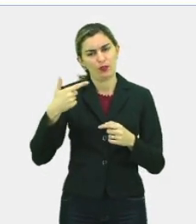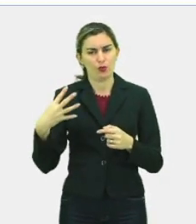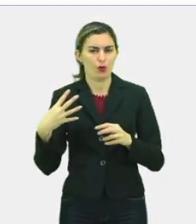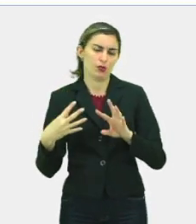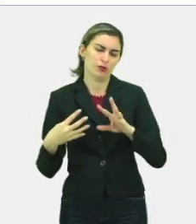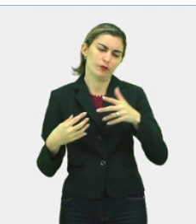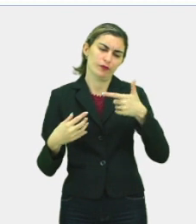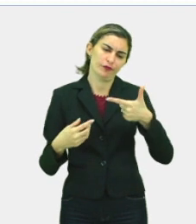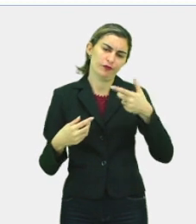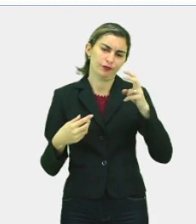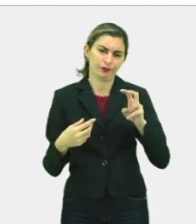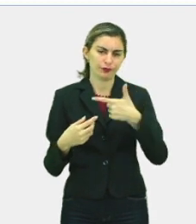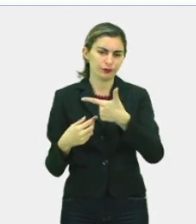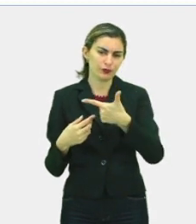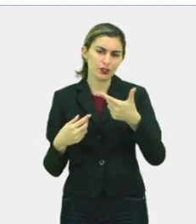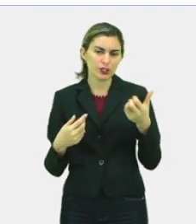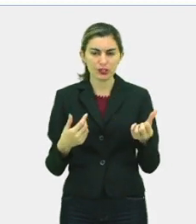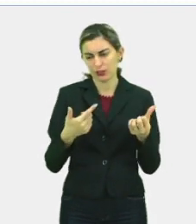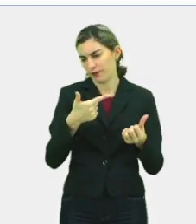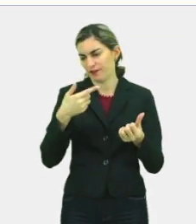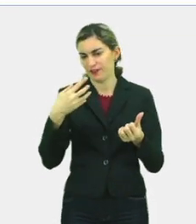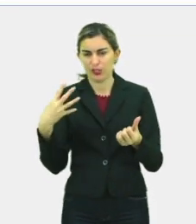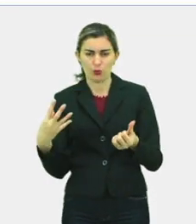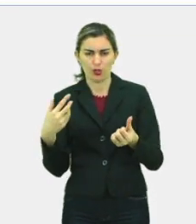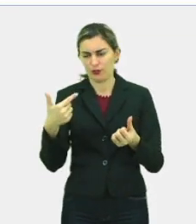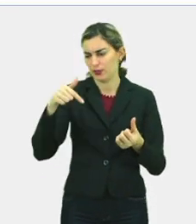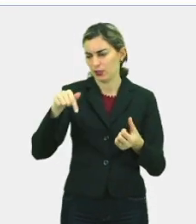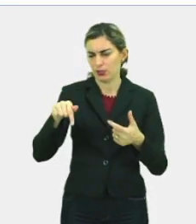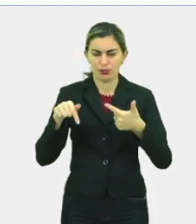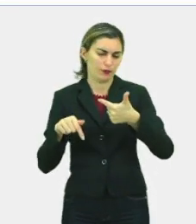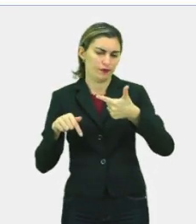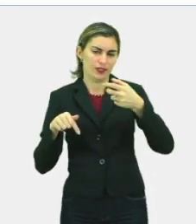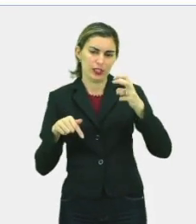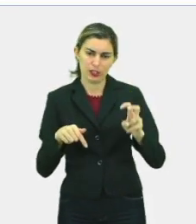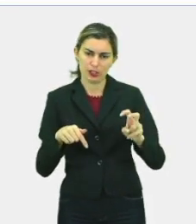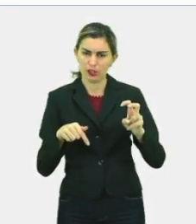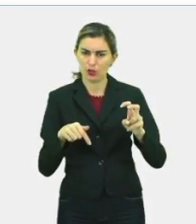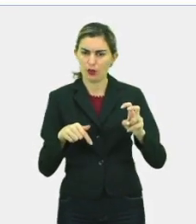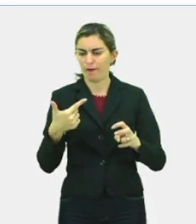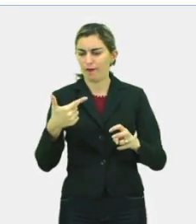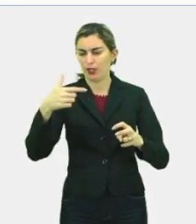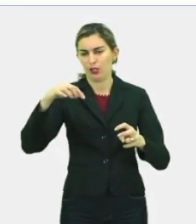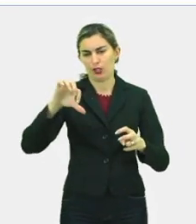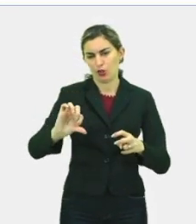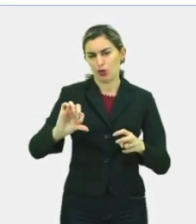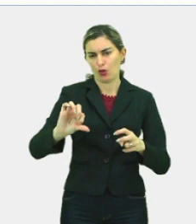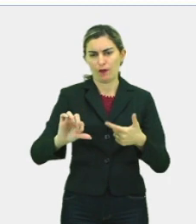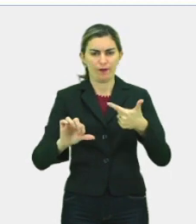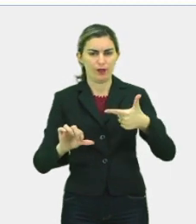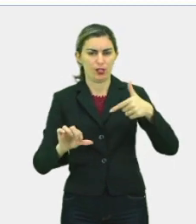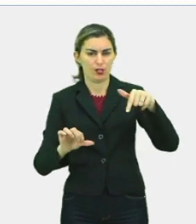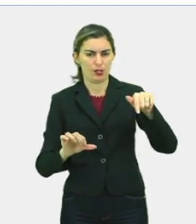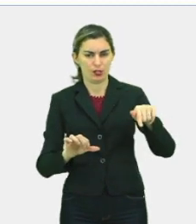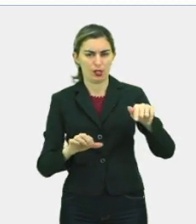de 24 a 25, 26 a 24, de 27 a 25, de 29 a 27 e por aí